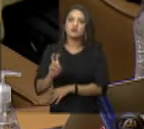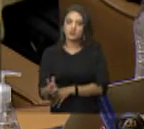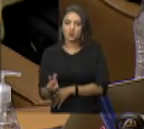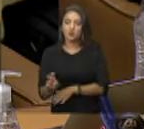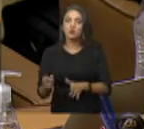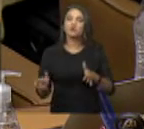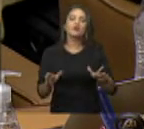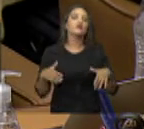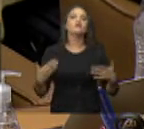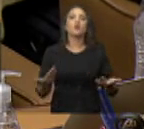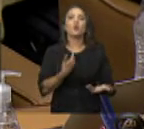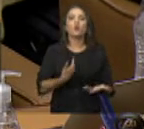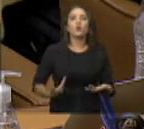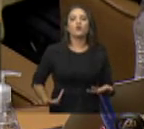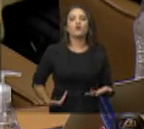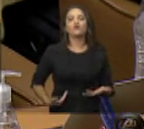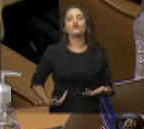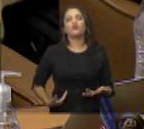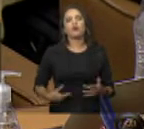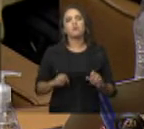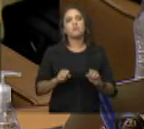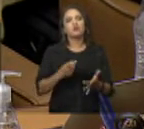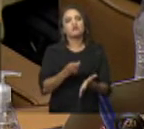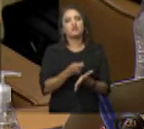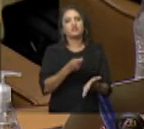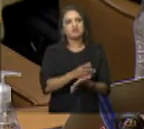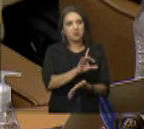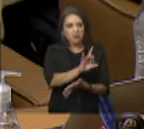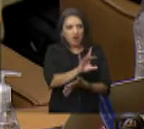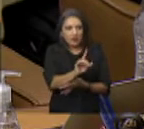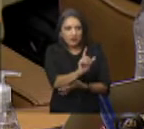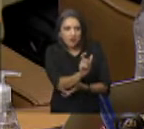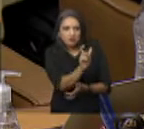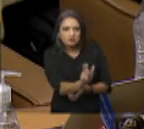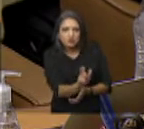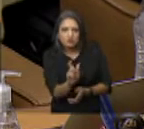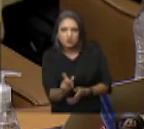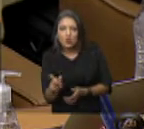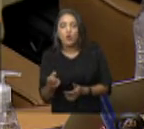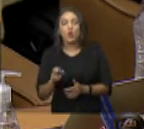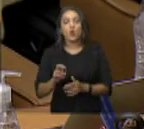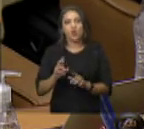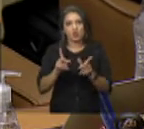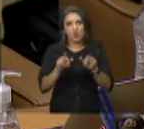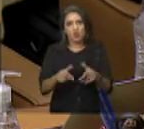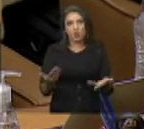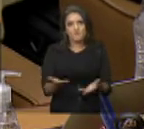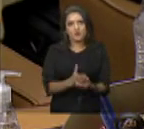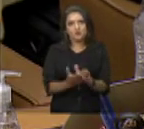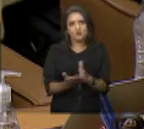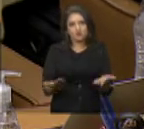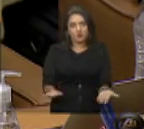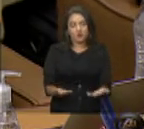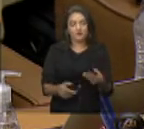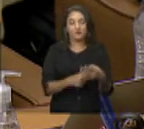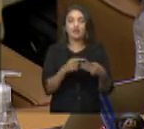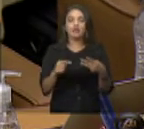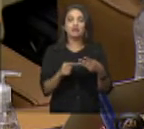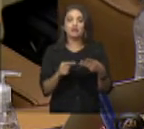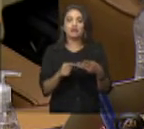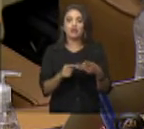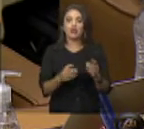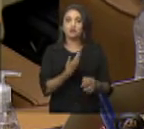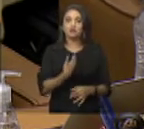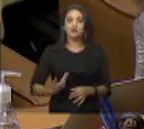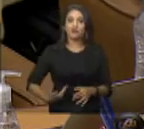oferta pelo poder público pode ser exigida individualmente como no caso examinado neste processo e três o poder